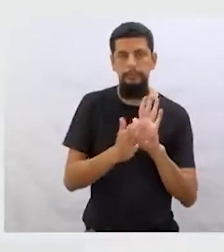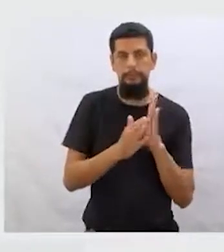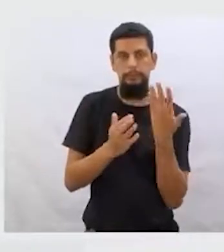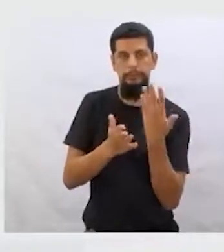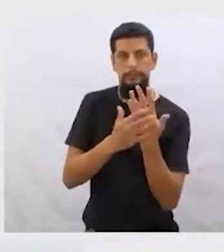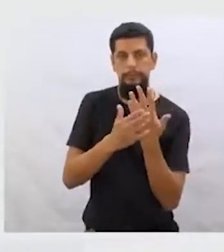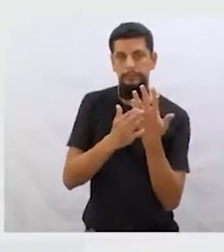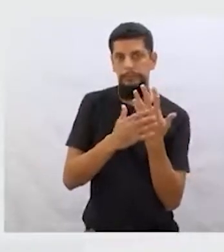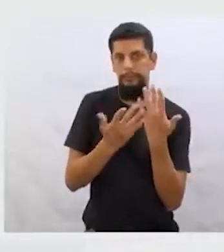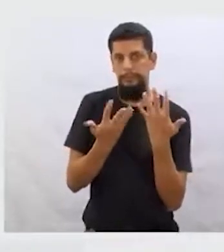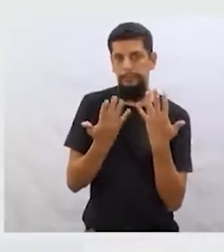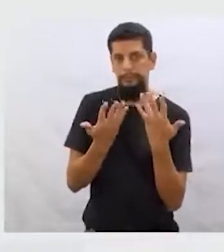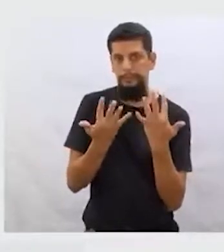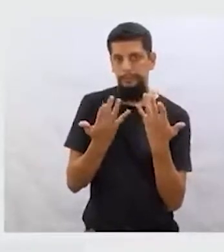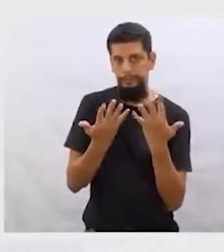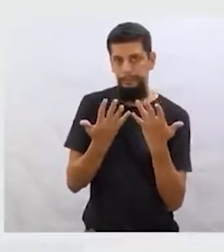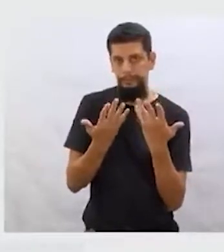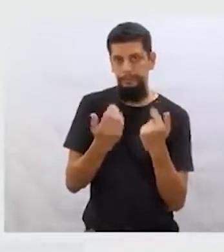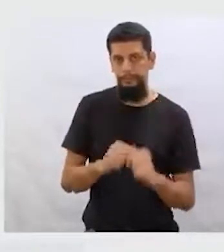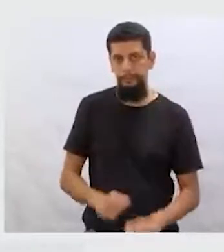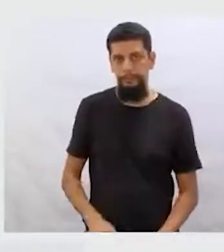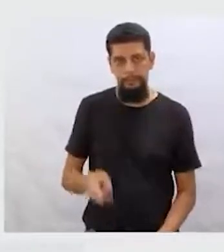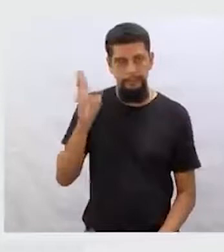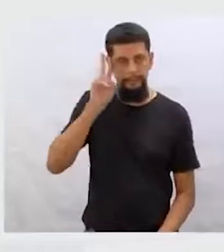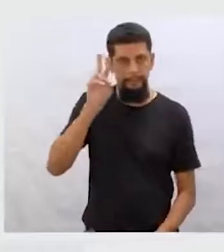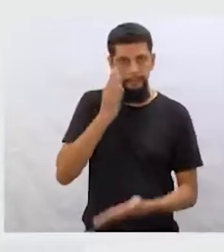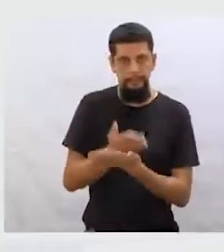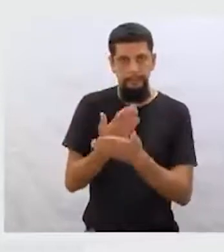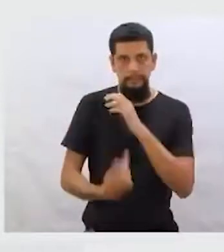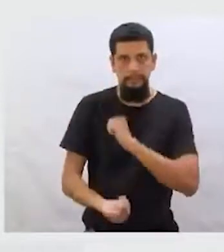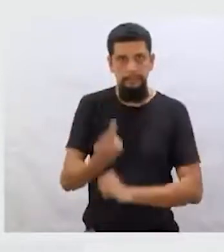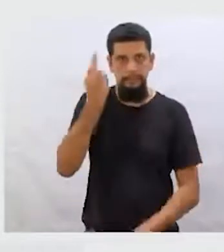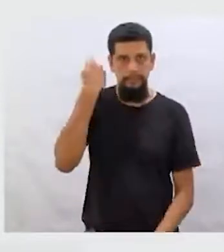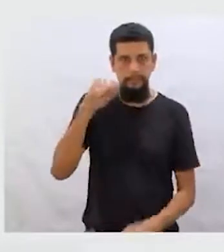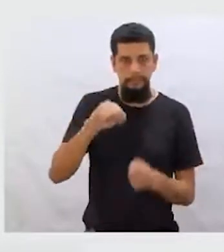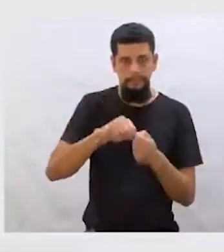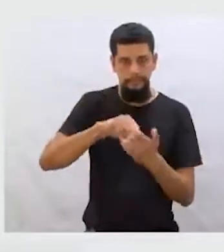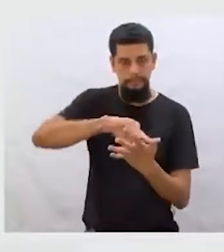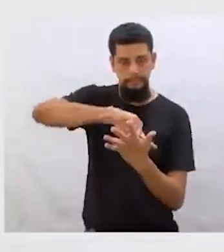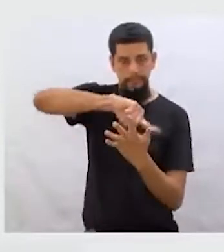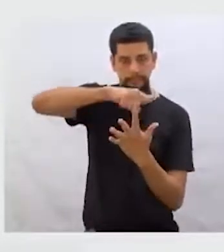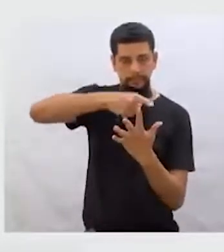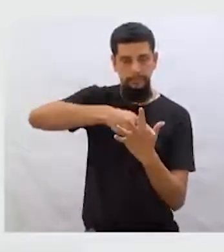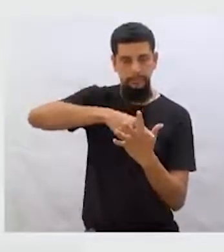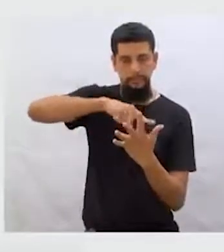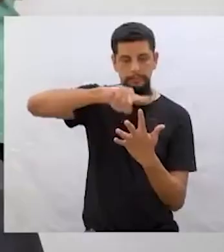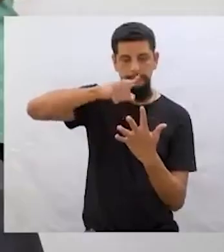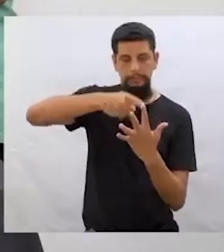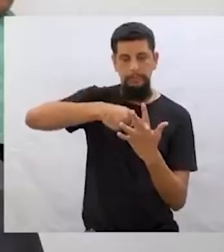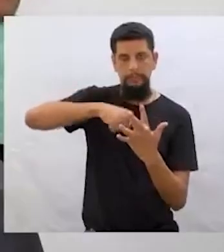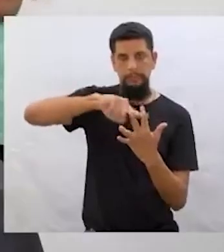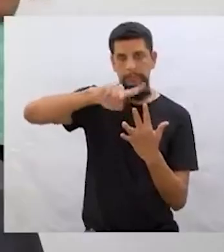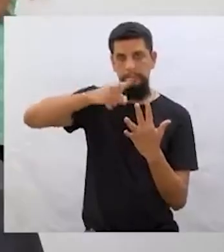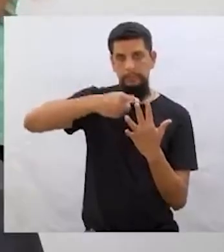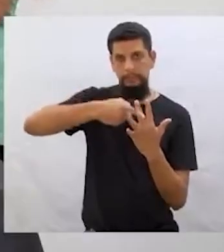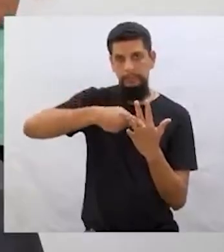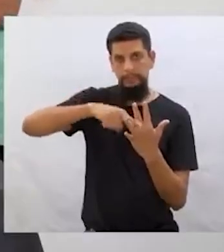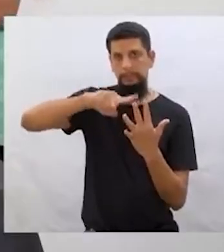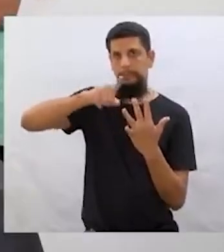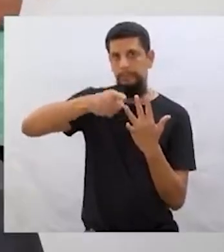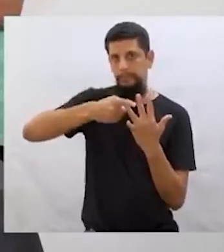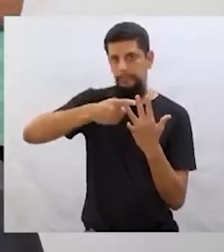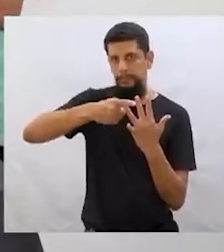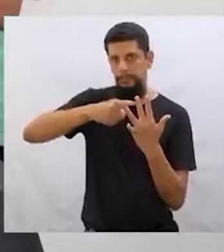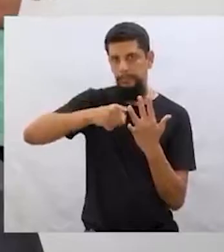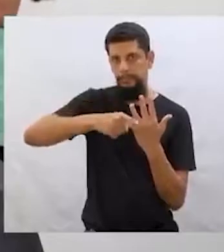já vamos fazer juntos esse tabuleiro. Lembra que na aula passada nós contornamos nossa Exatamente. Mão, né? Exatamente. Então, eles já sabem bem certinho